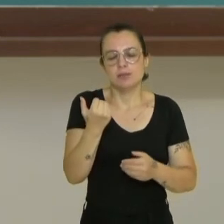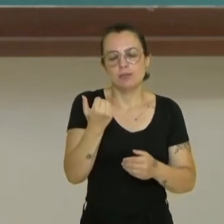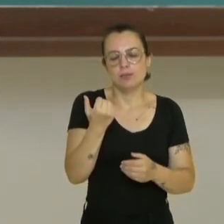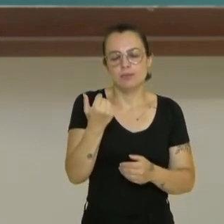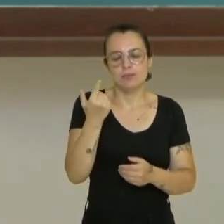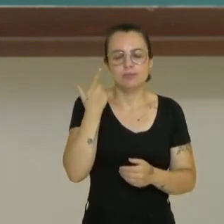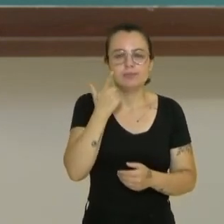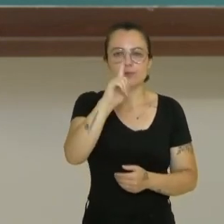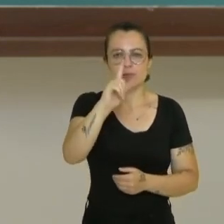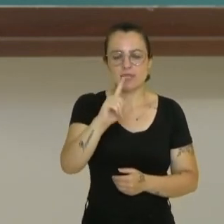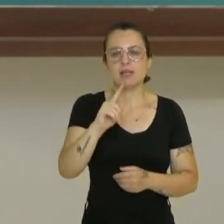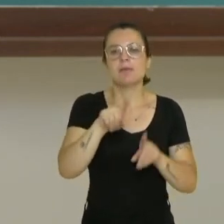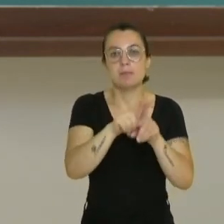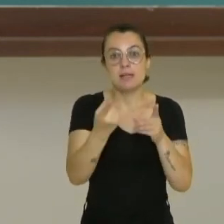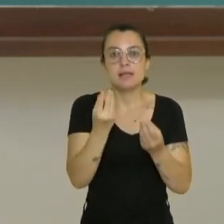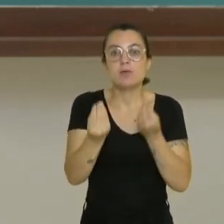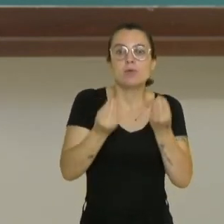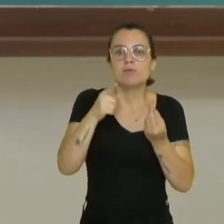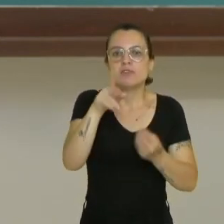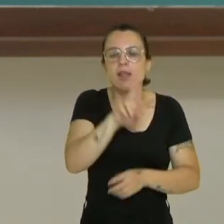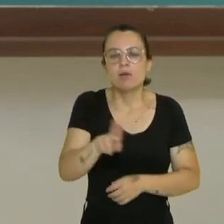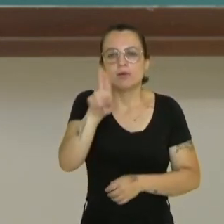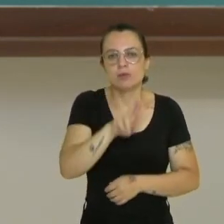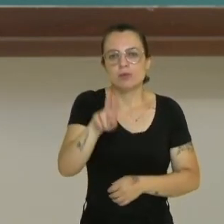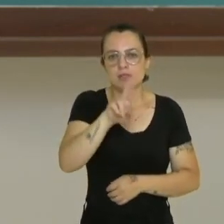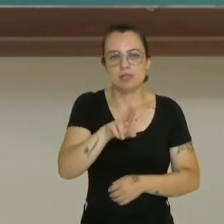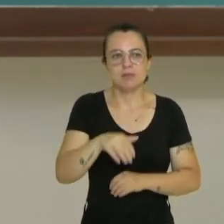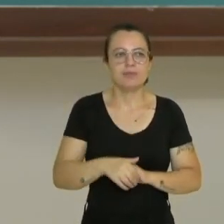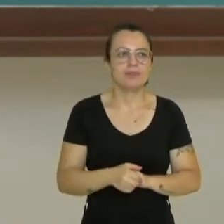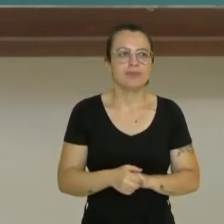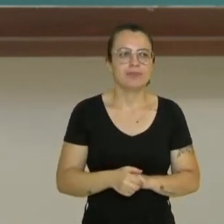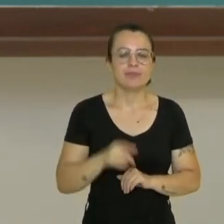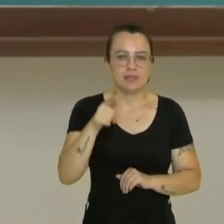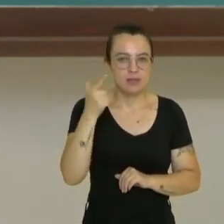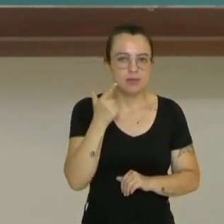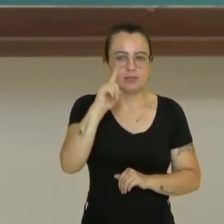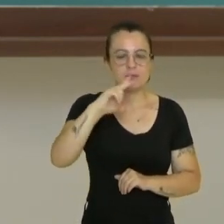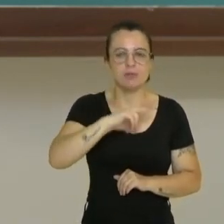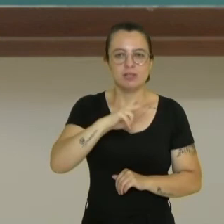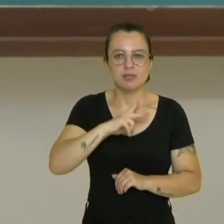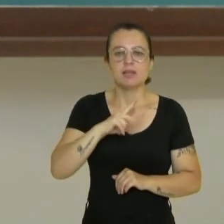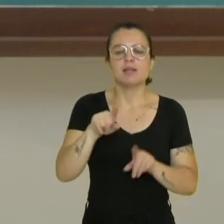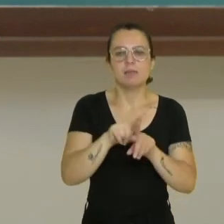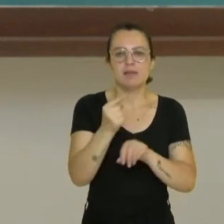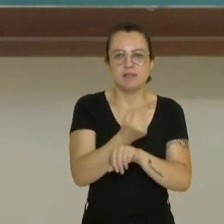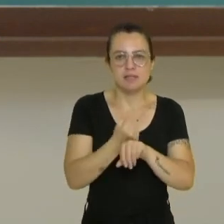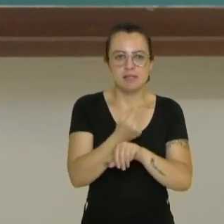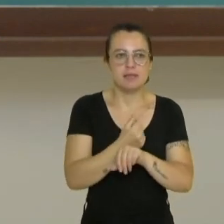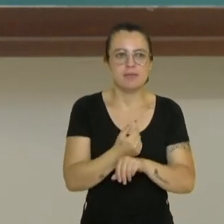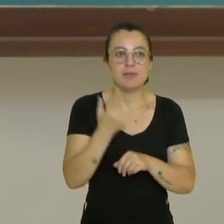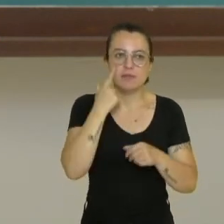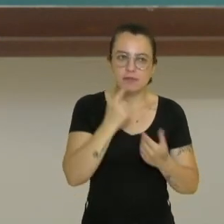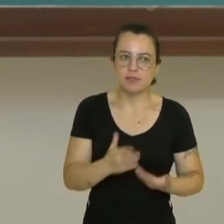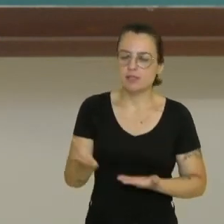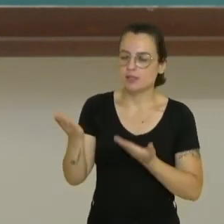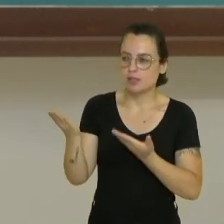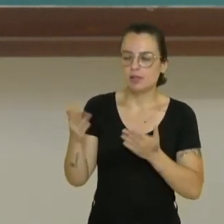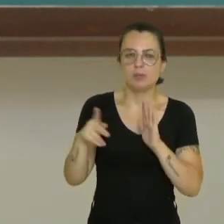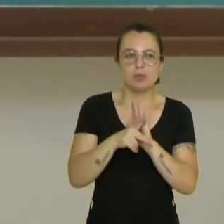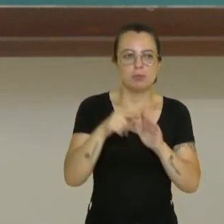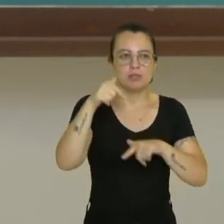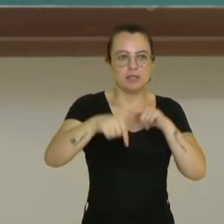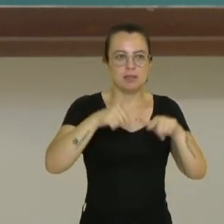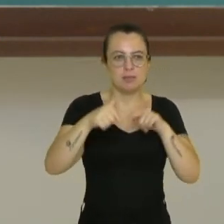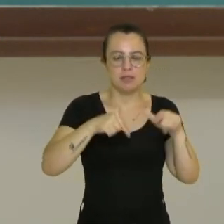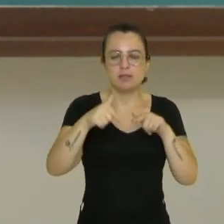dinheiro é que vai dar satisfação financeira e satisfação pessoal também. Então vamos ver o caso aqui, ele trabalhando